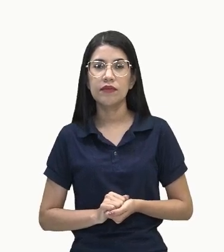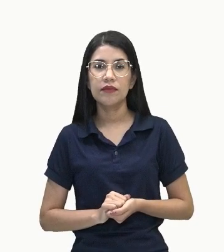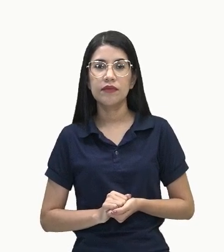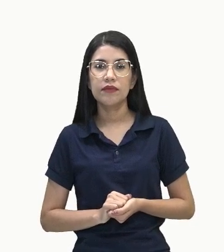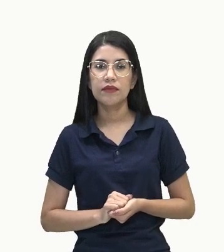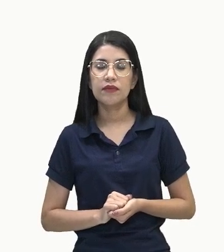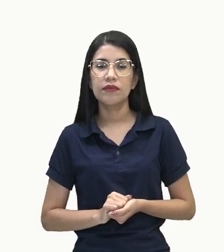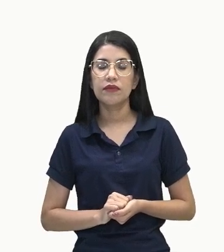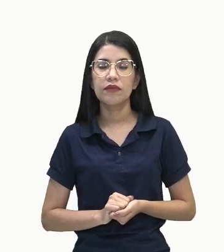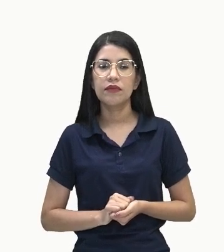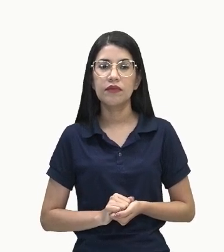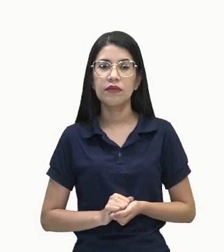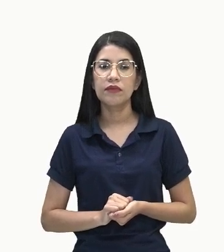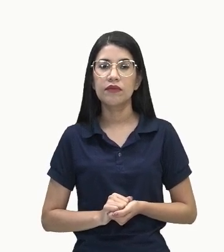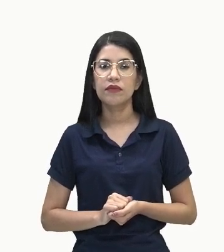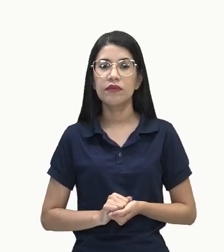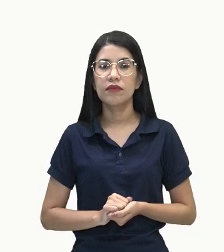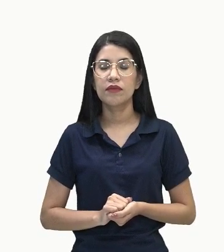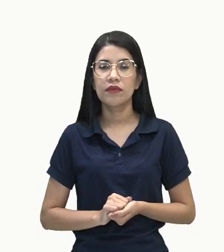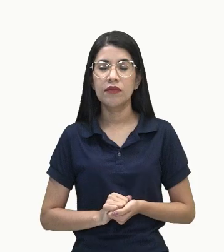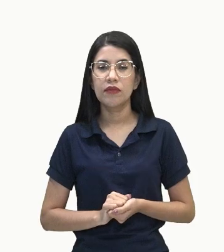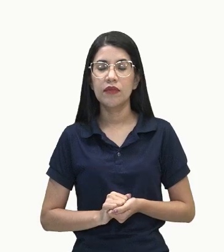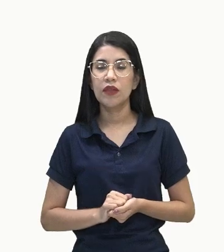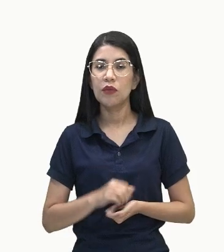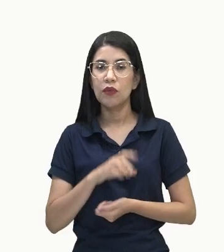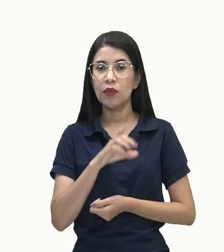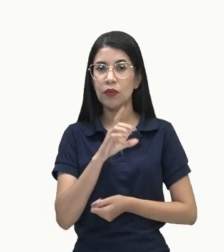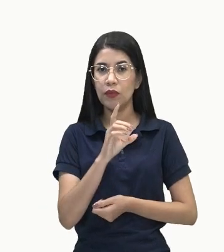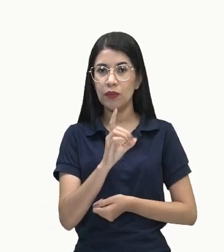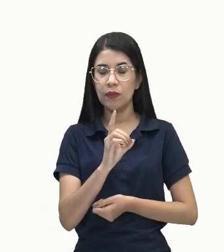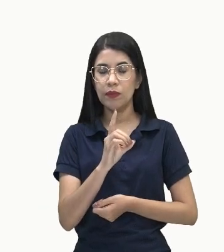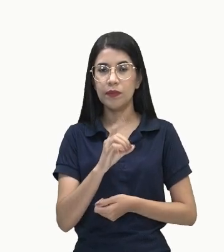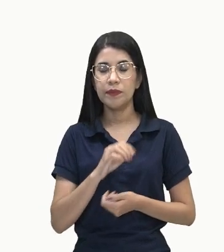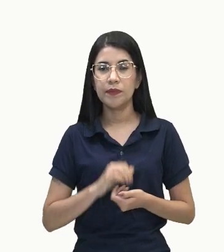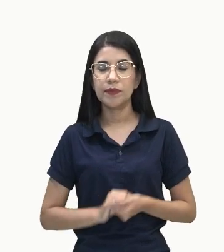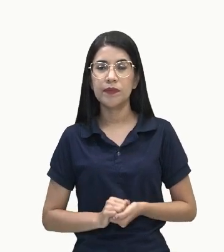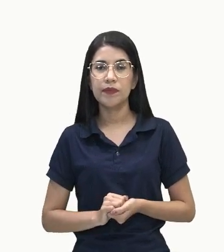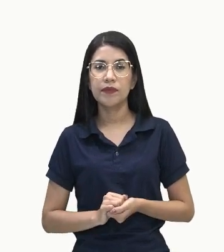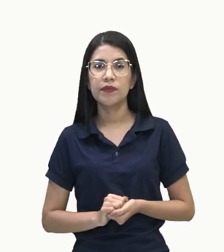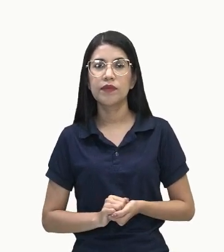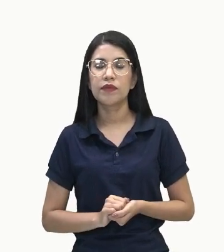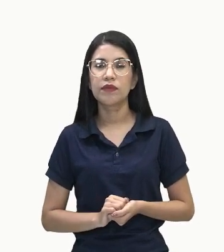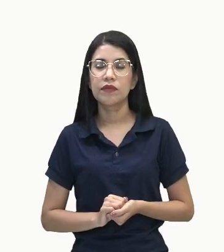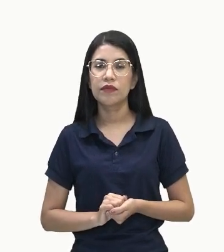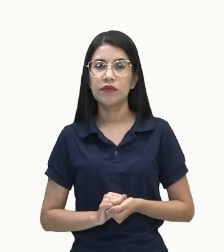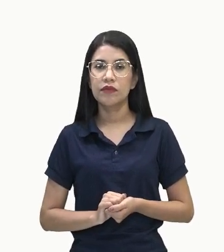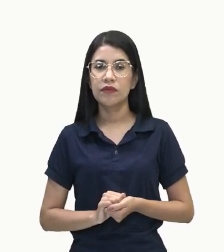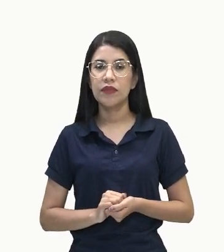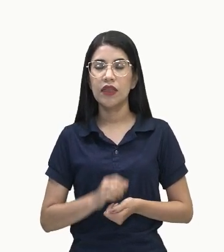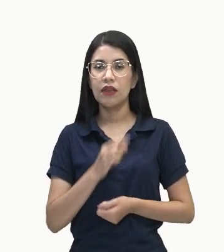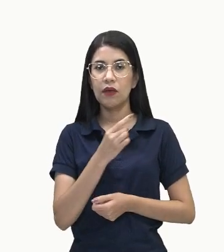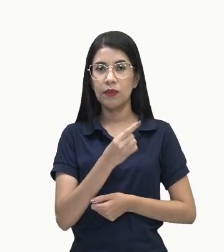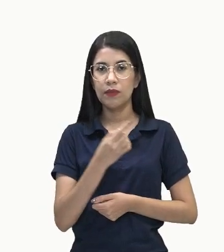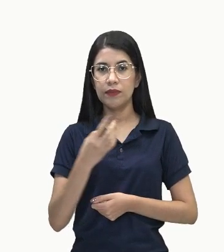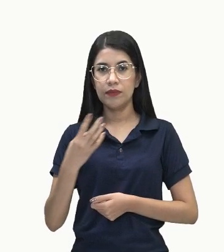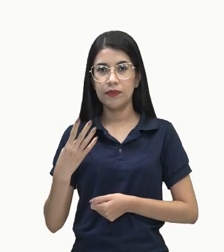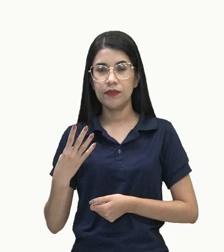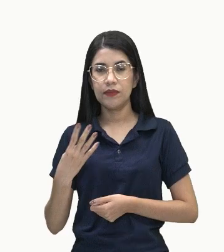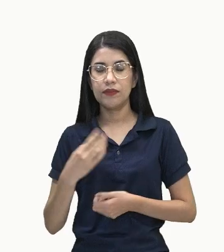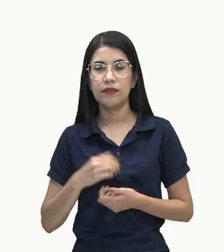legal? Voltando, o último ponto, o ponto D, que possui coordenadas 1 e